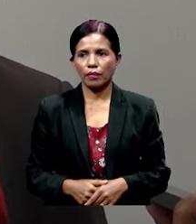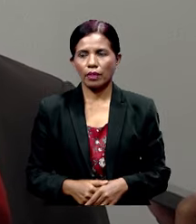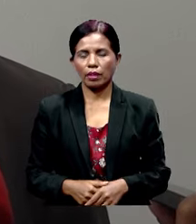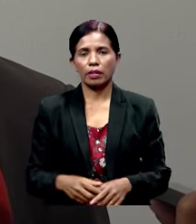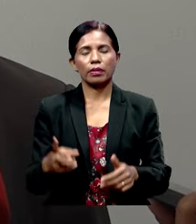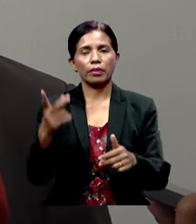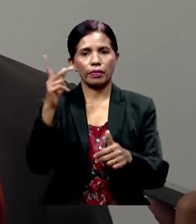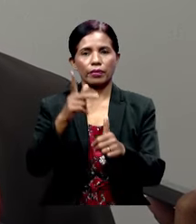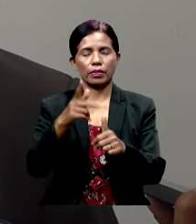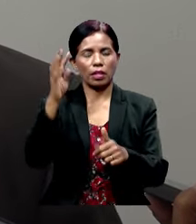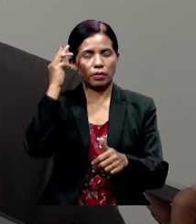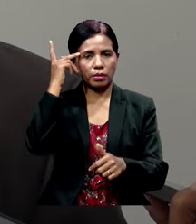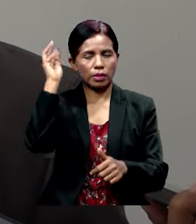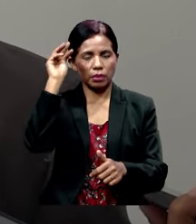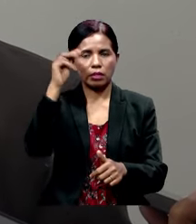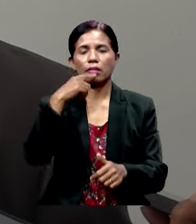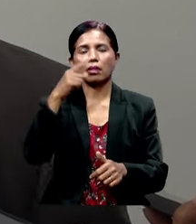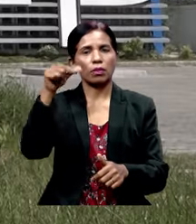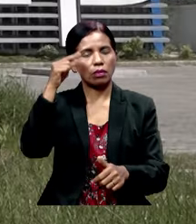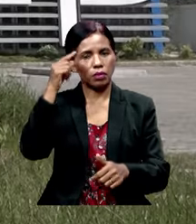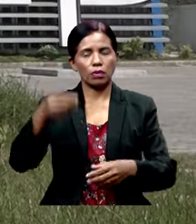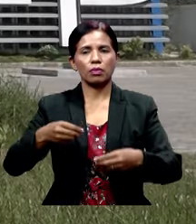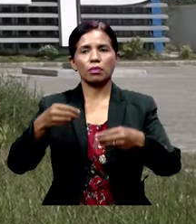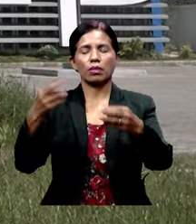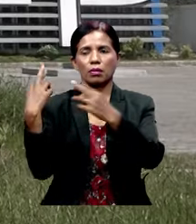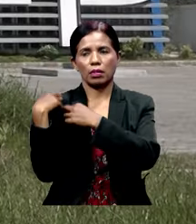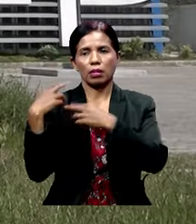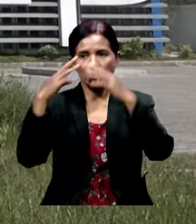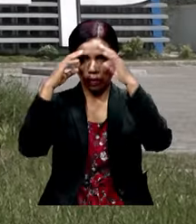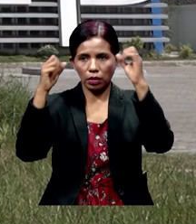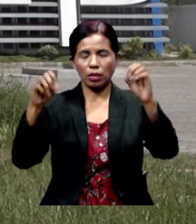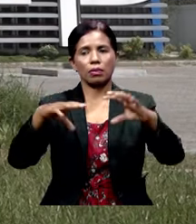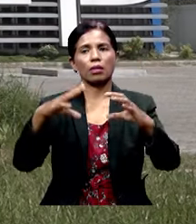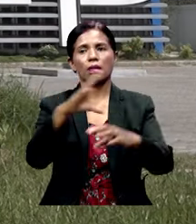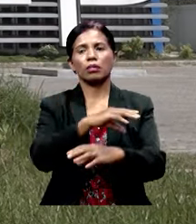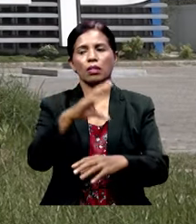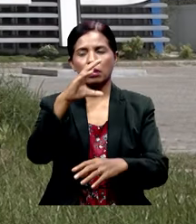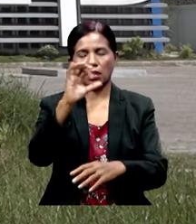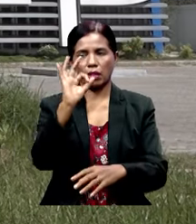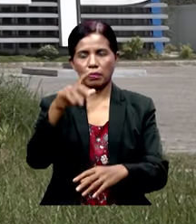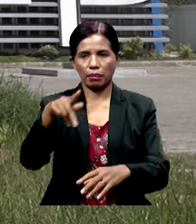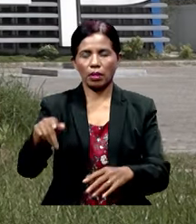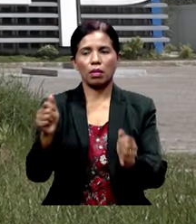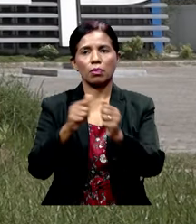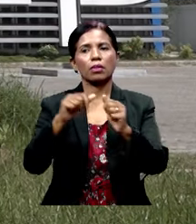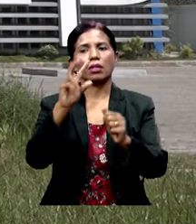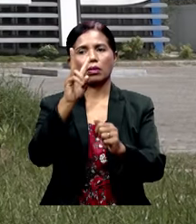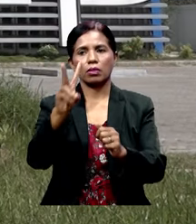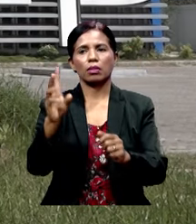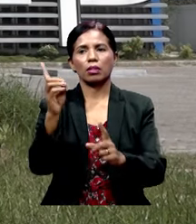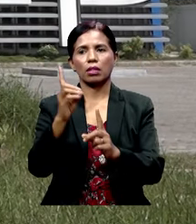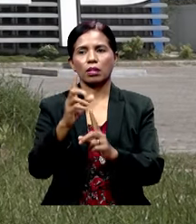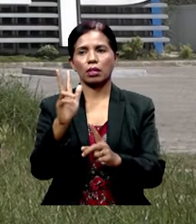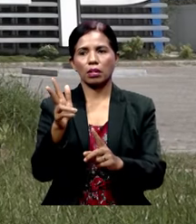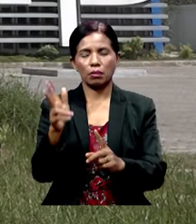Vice-ministro Assunto Parlamentar Adere Togo Ateten, governo se for posse para presidente Comissão Função Pública, Ronia Comissário Nenrua, Afon Loron